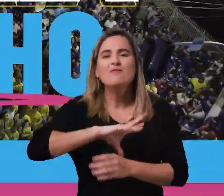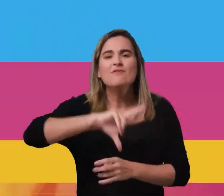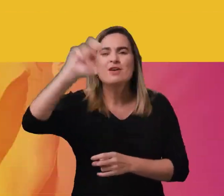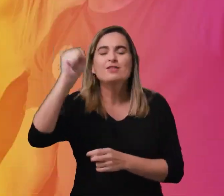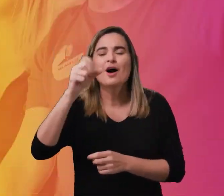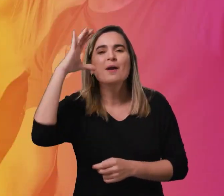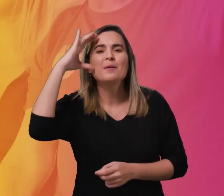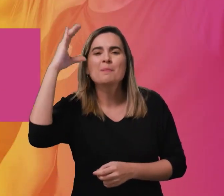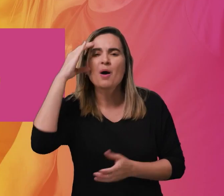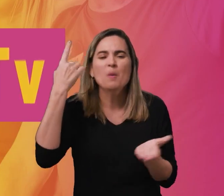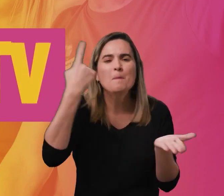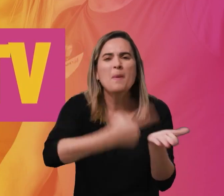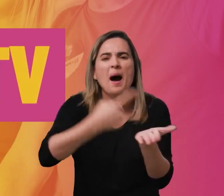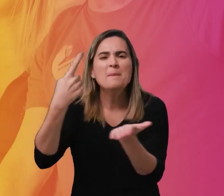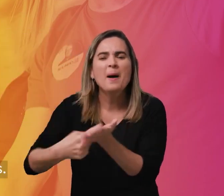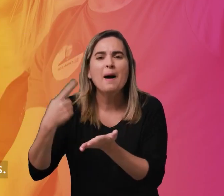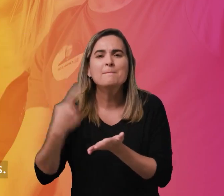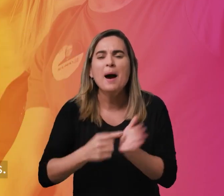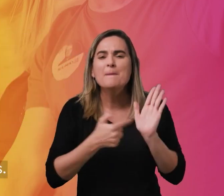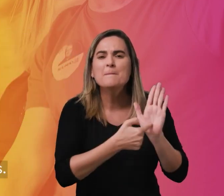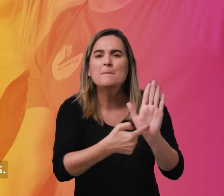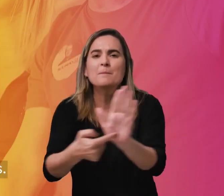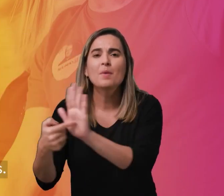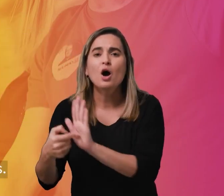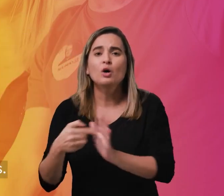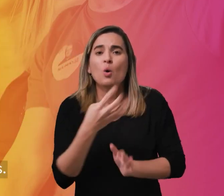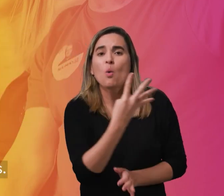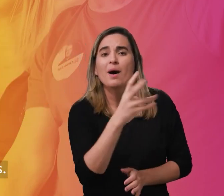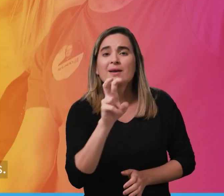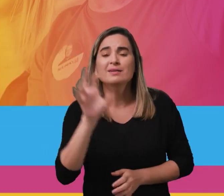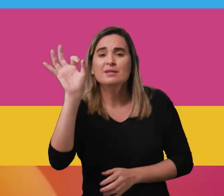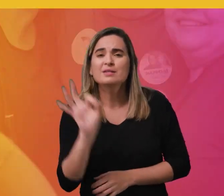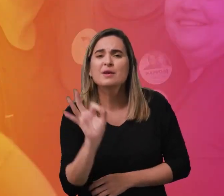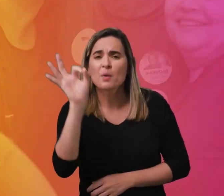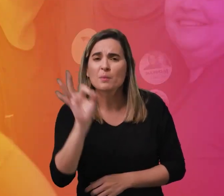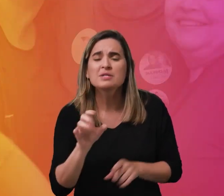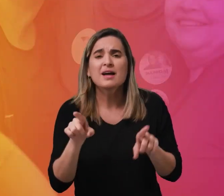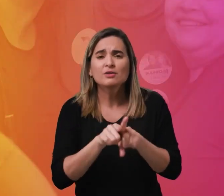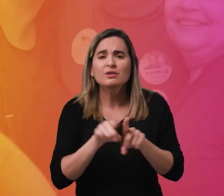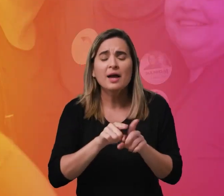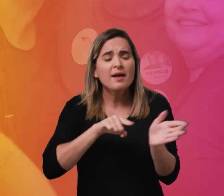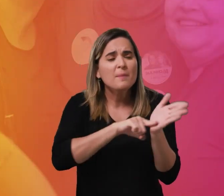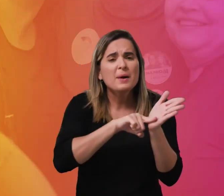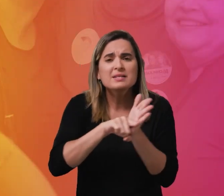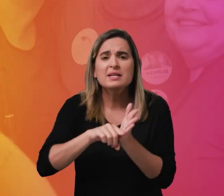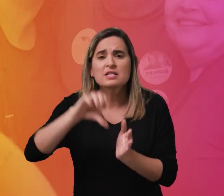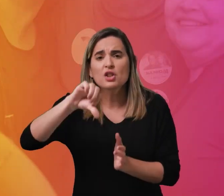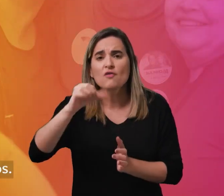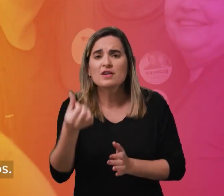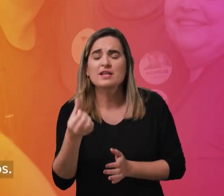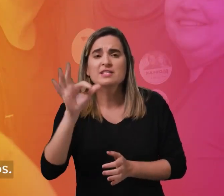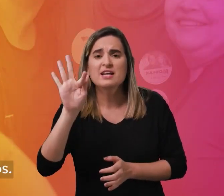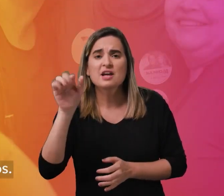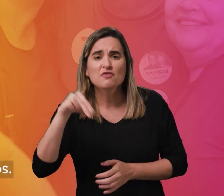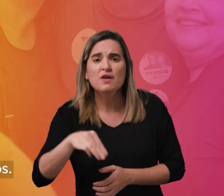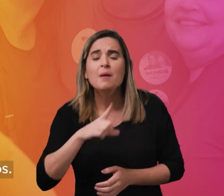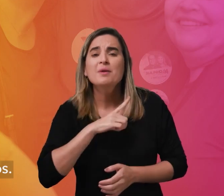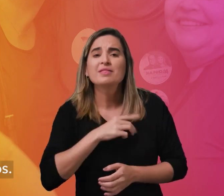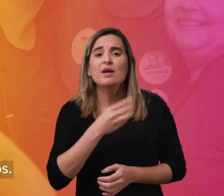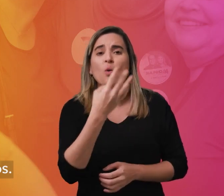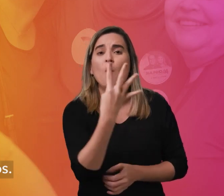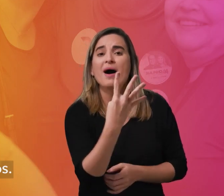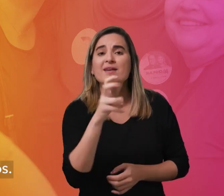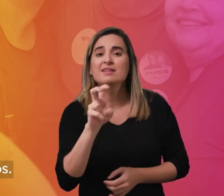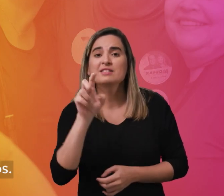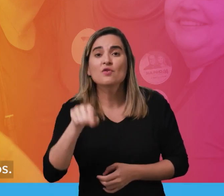Paulinho. Pesquisa Quest Inter TV, Paulinho lidera com 45 pontos. Pesquisa Perfil 96 FM, Paulinho lidera com